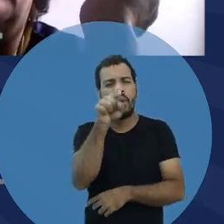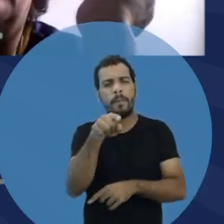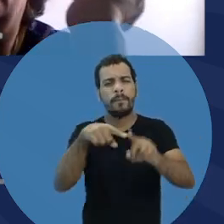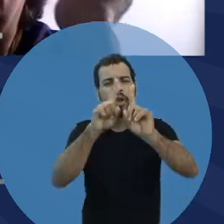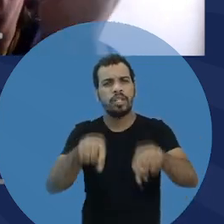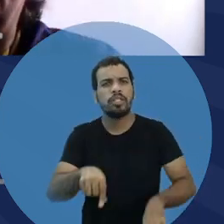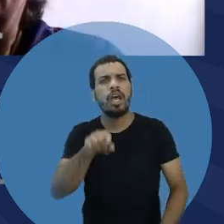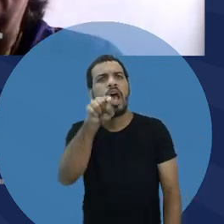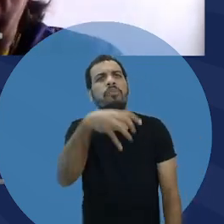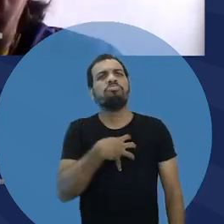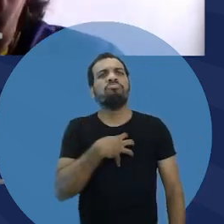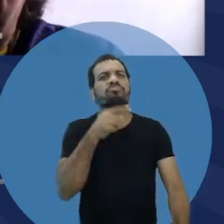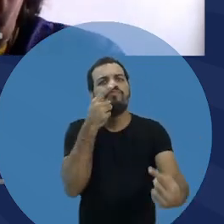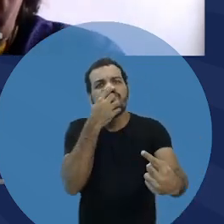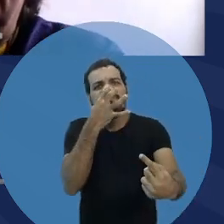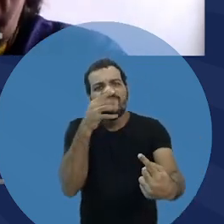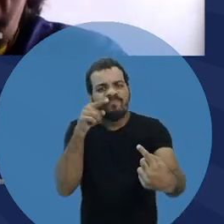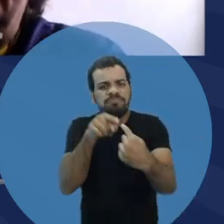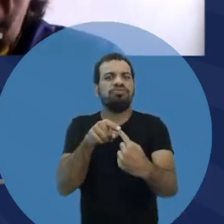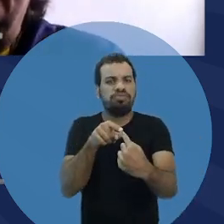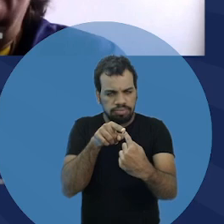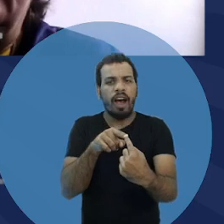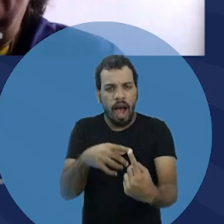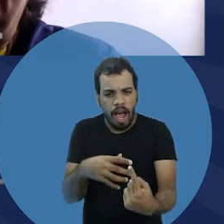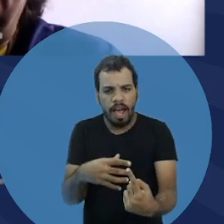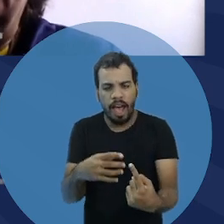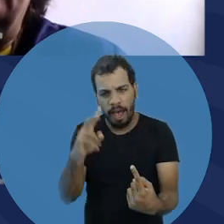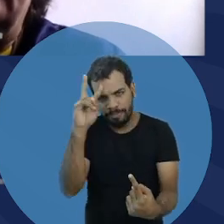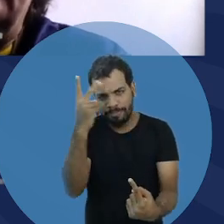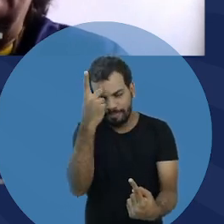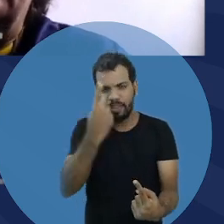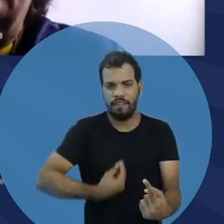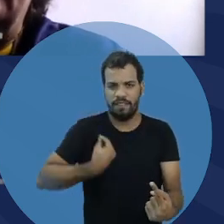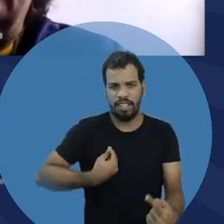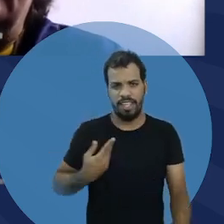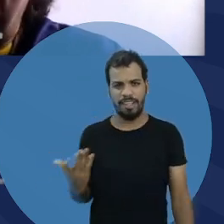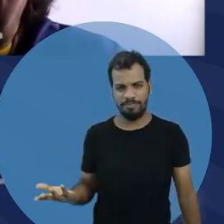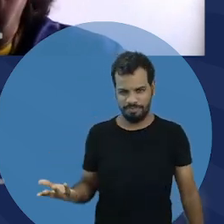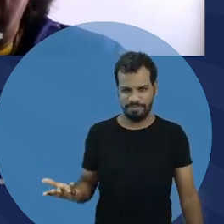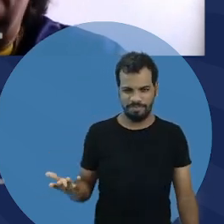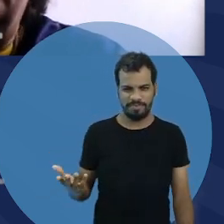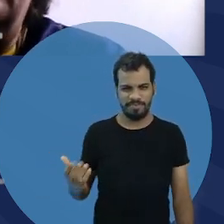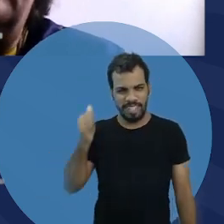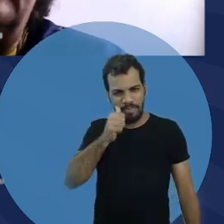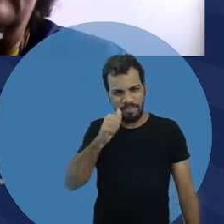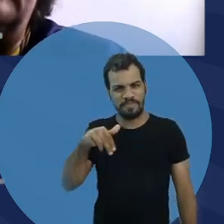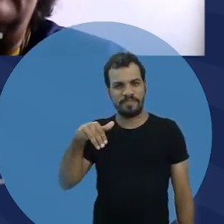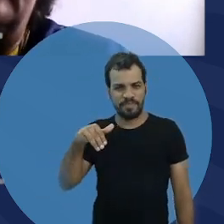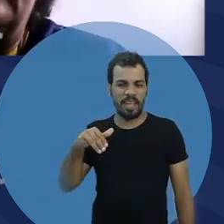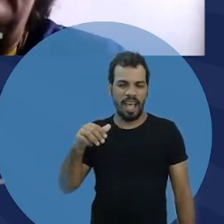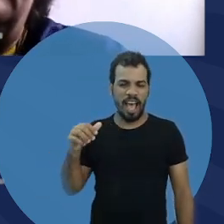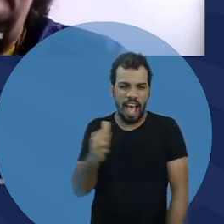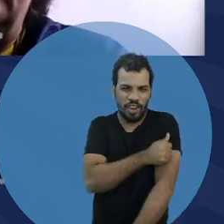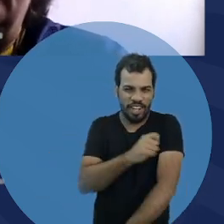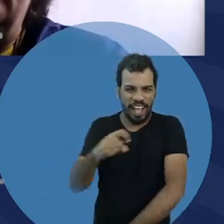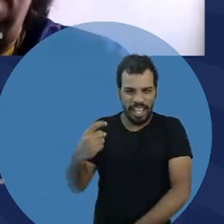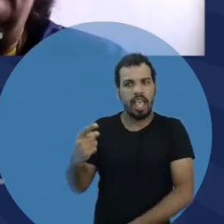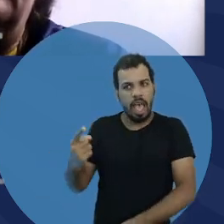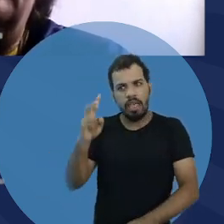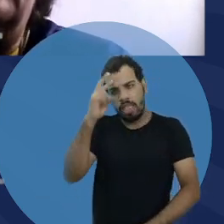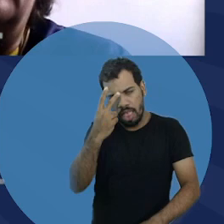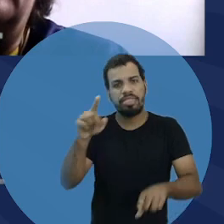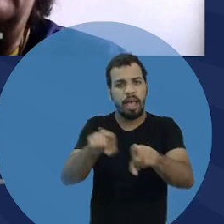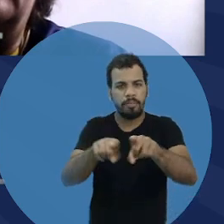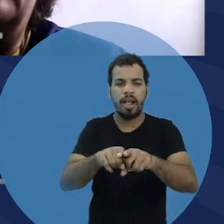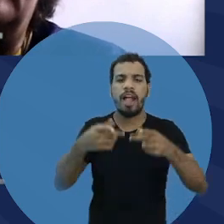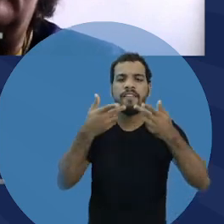esse projeto que acabou modificando a vida dela. E aí ela estava lá dando o seu testemunho, falando sobre o